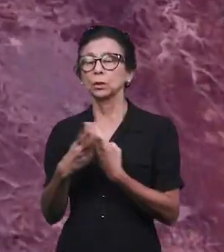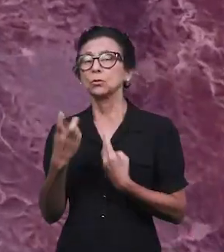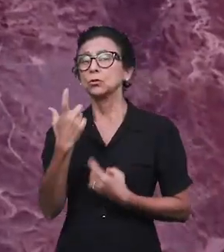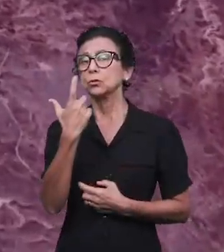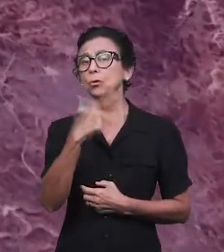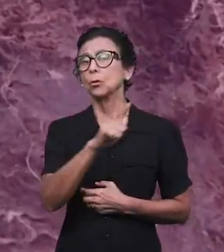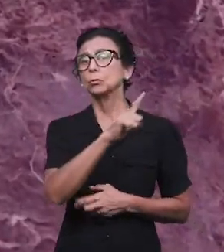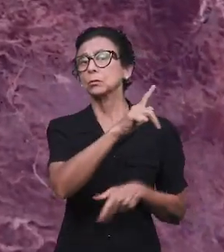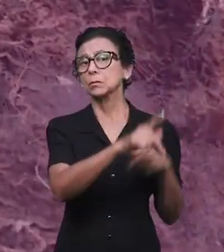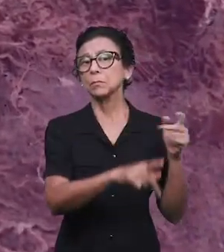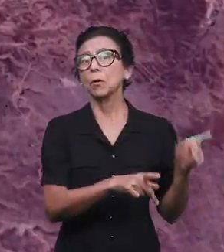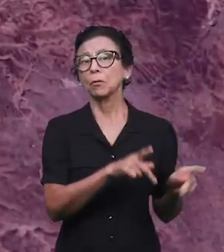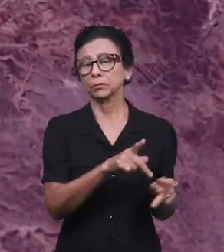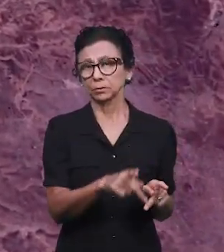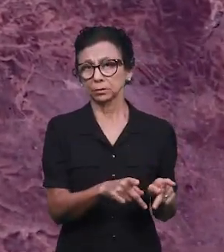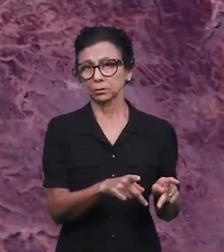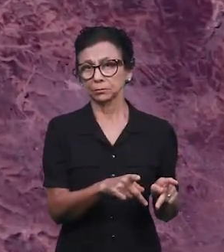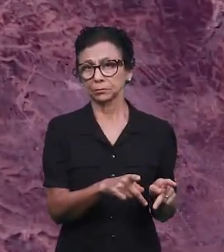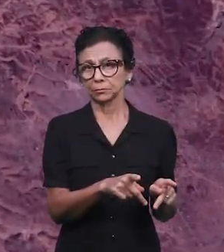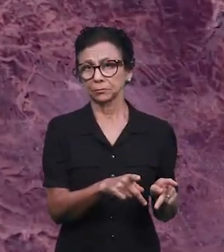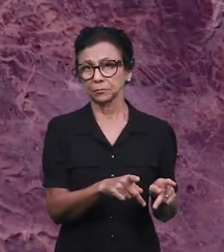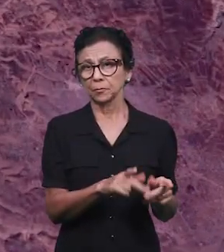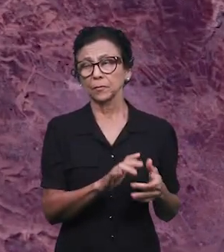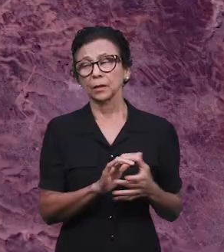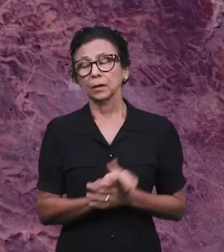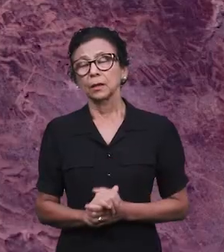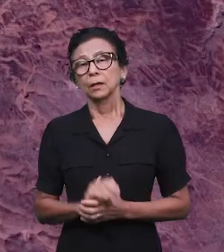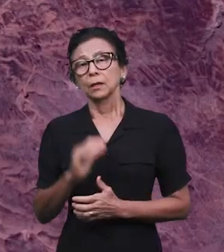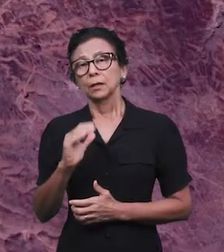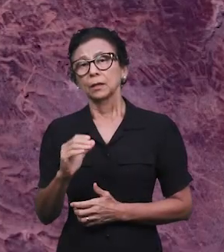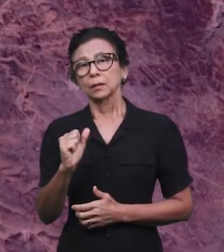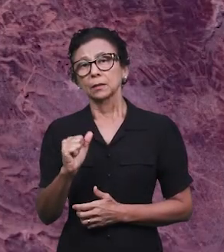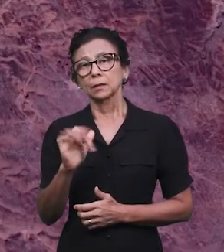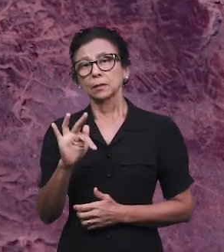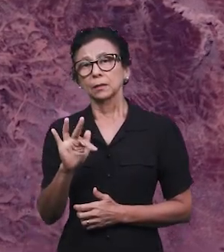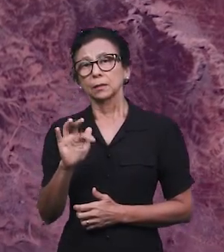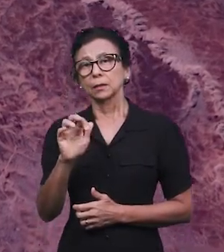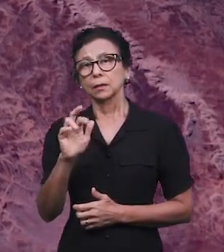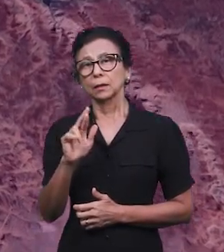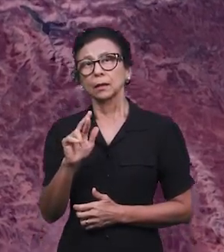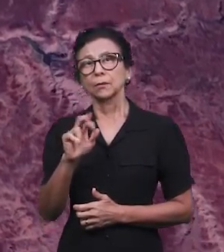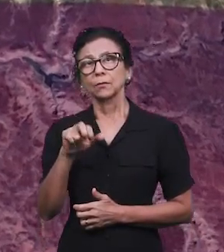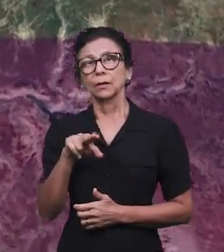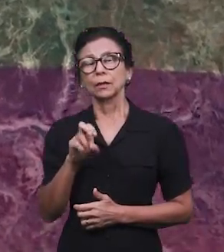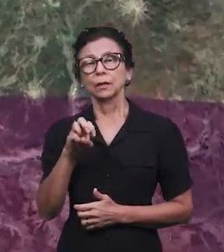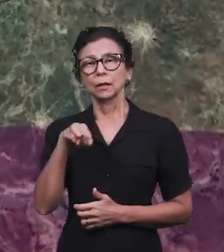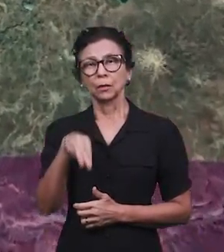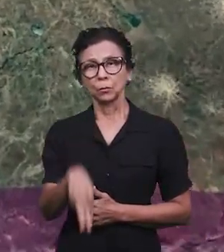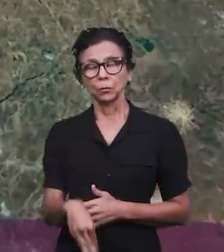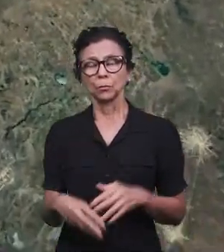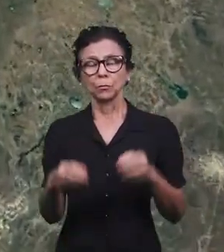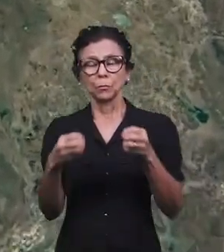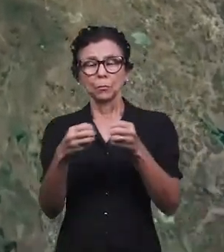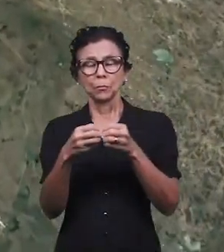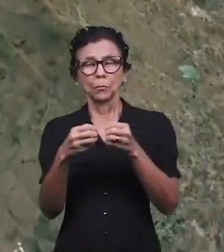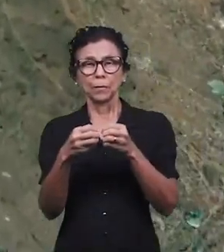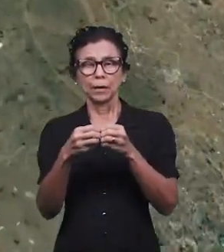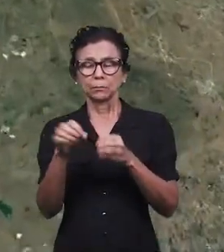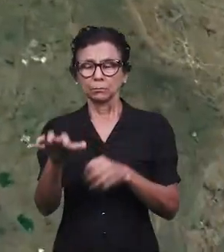gentios. Cafarnaum é próximo de Betsaida e também de Corazim. A